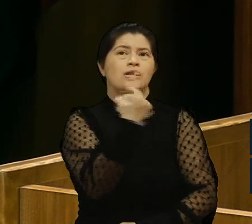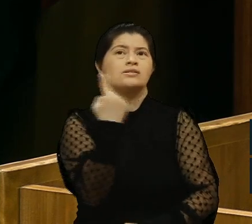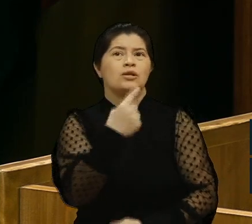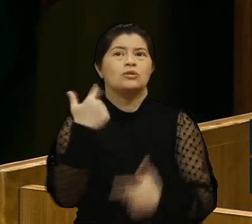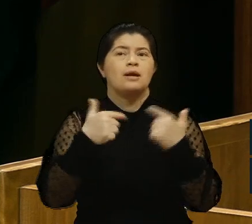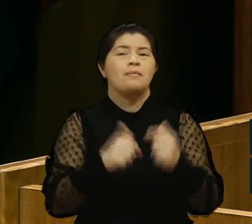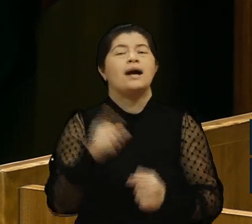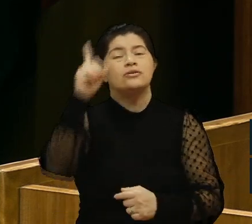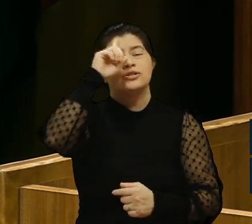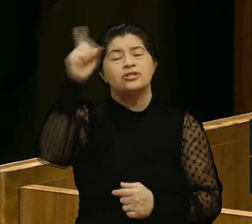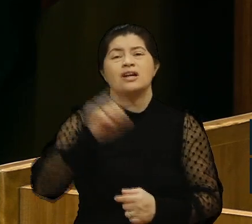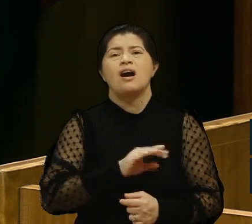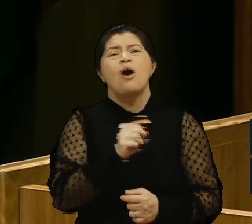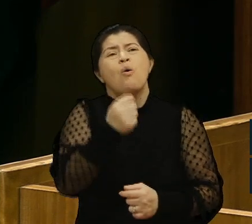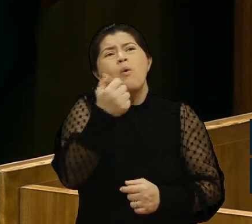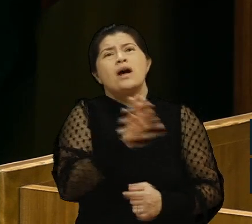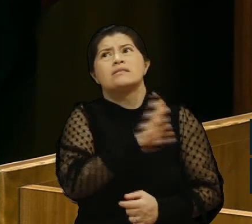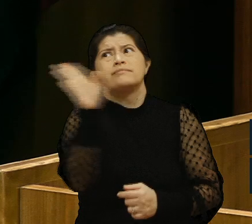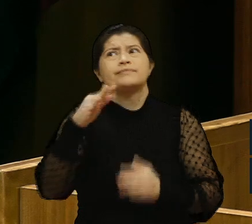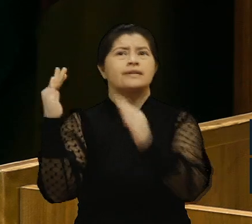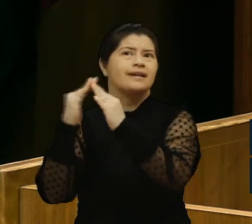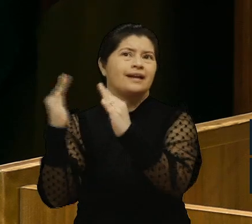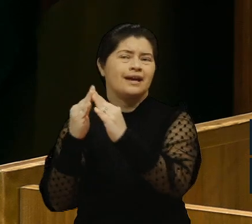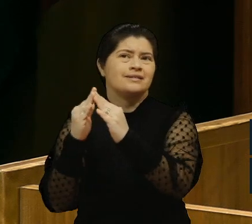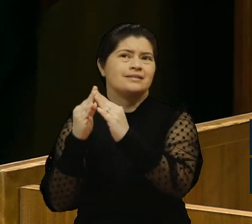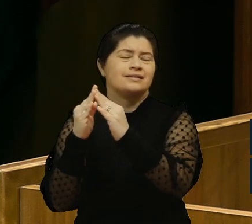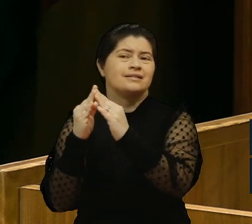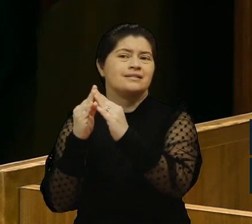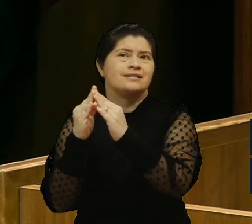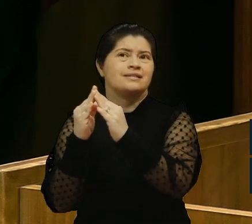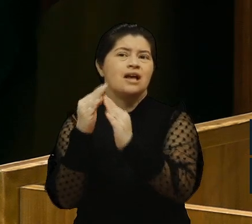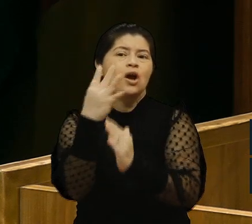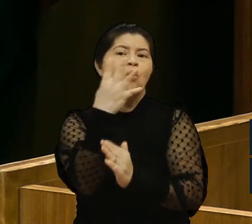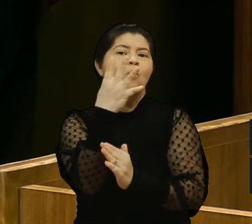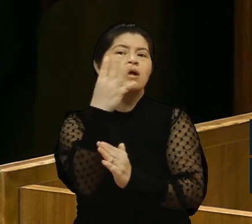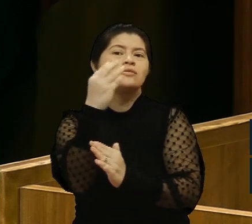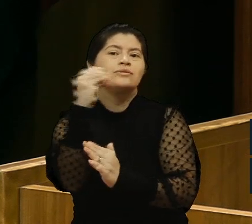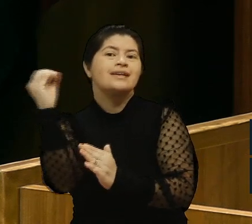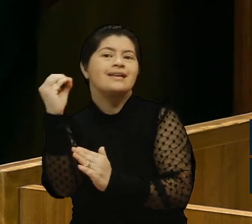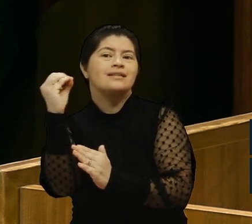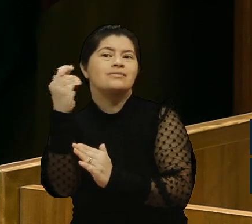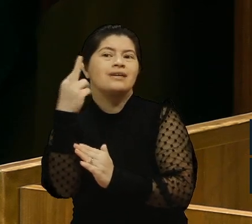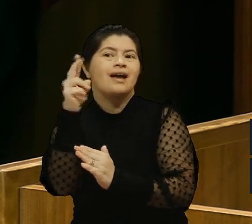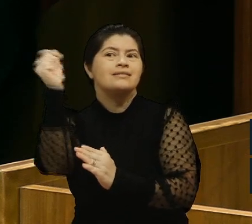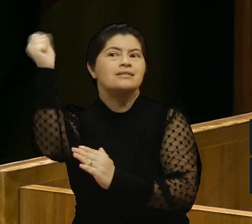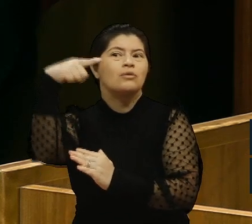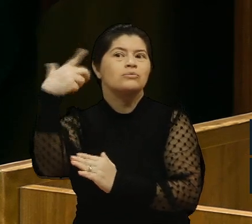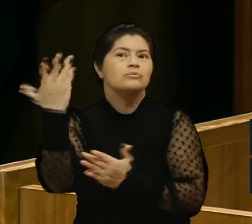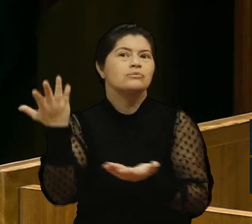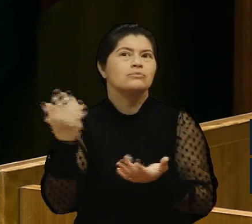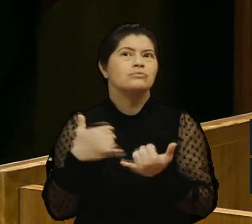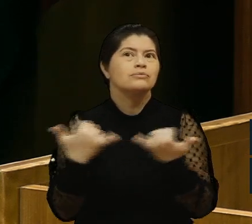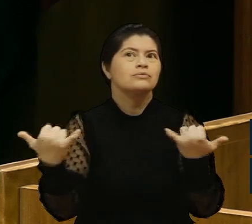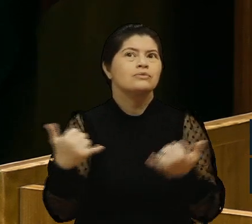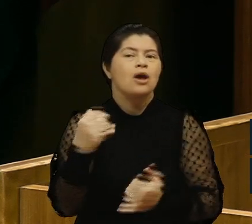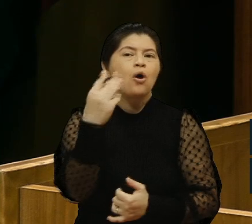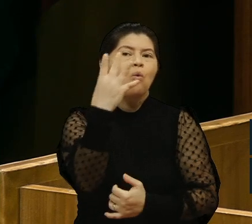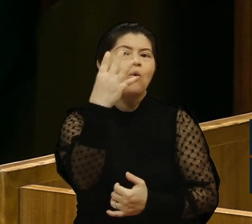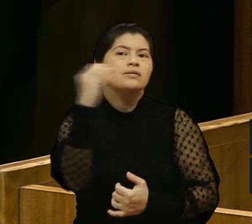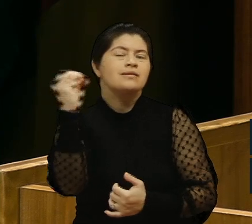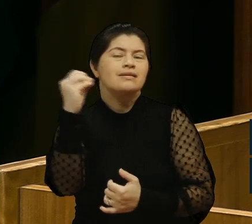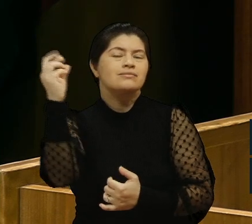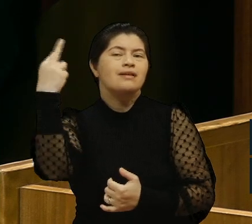inteiro, quase não vou para casa. A minha conta de luz veio R$400, vereadora Daiane Mello.